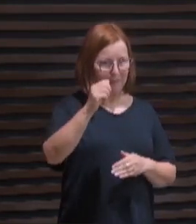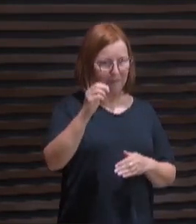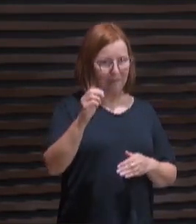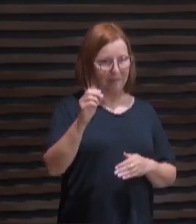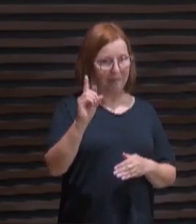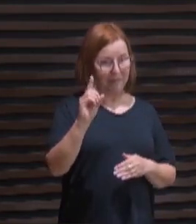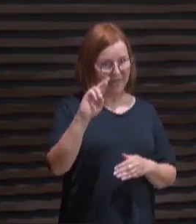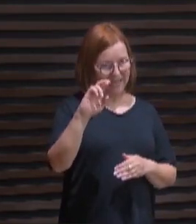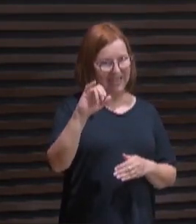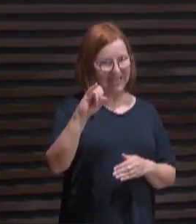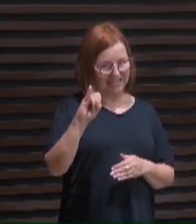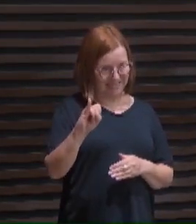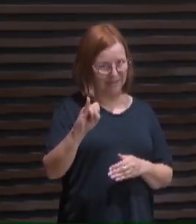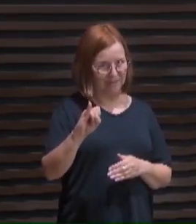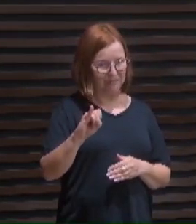chegou lá num